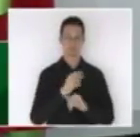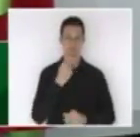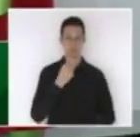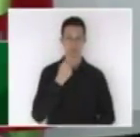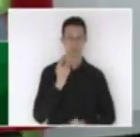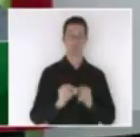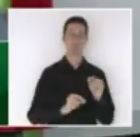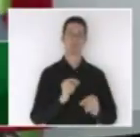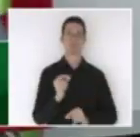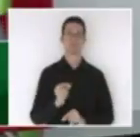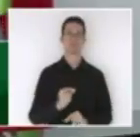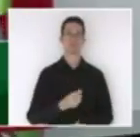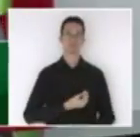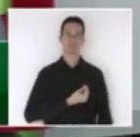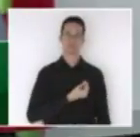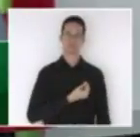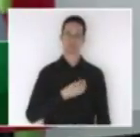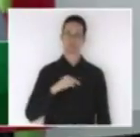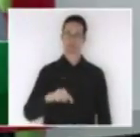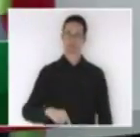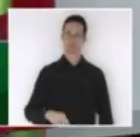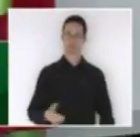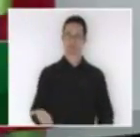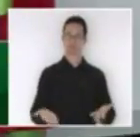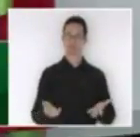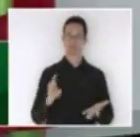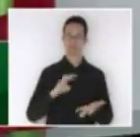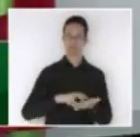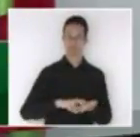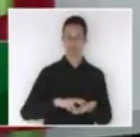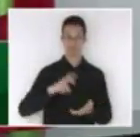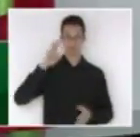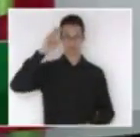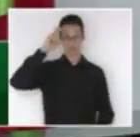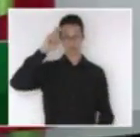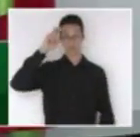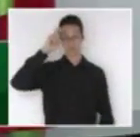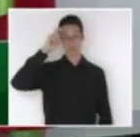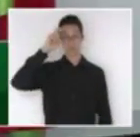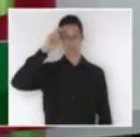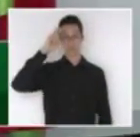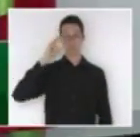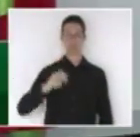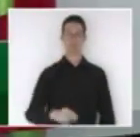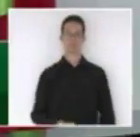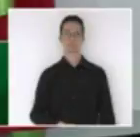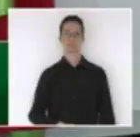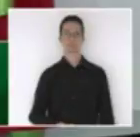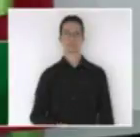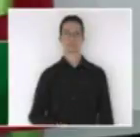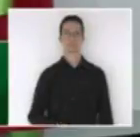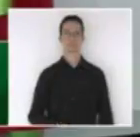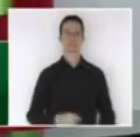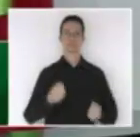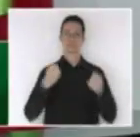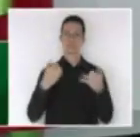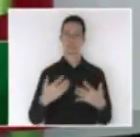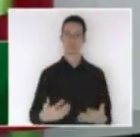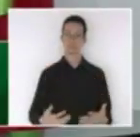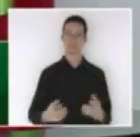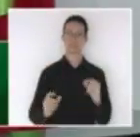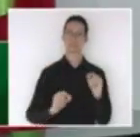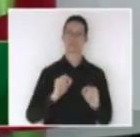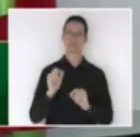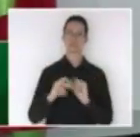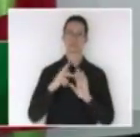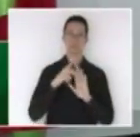aqui na tribuna, na manhã desta quinta-feira, para falarmos de um projeto de lei que